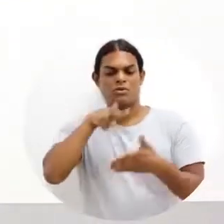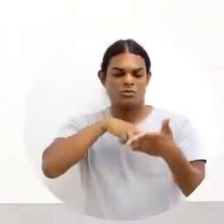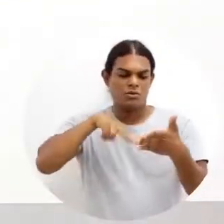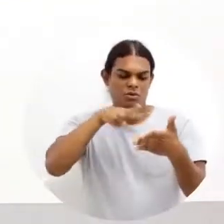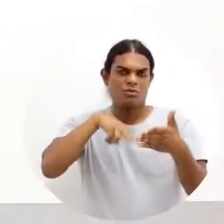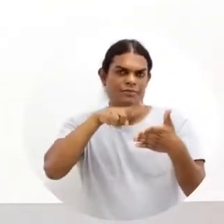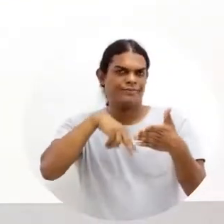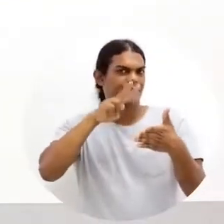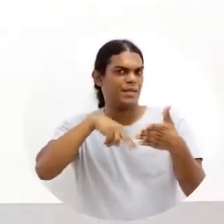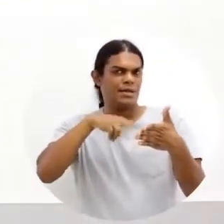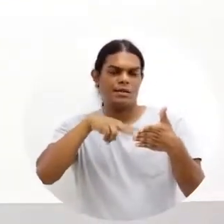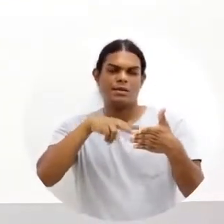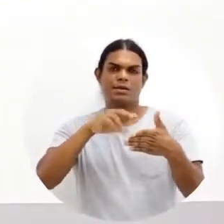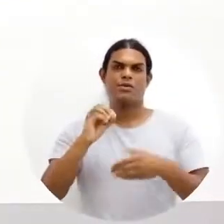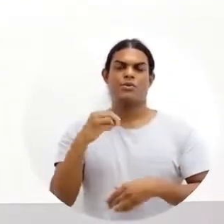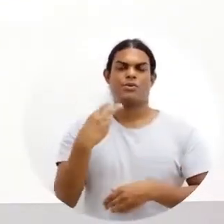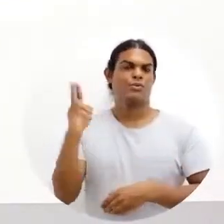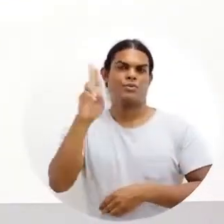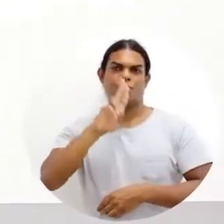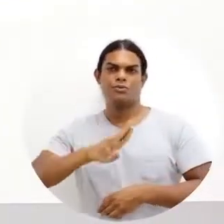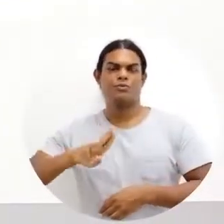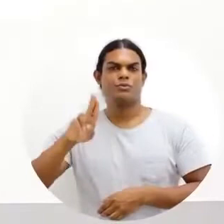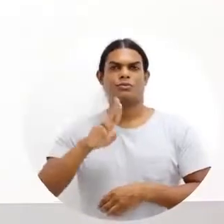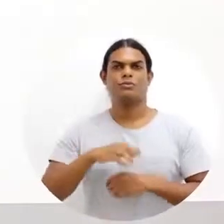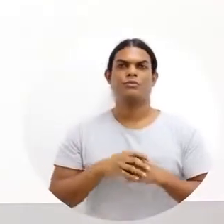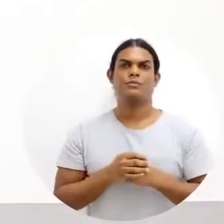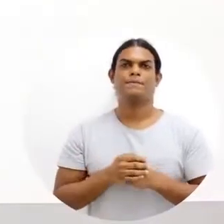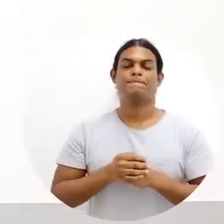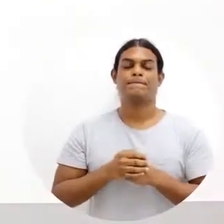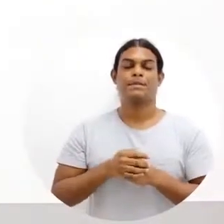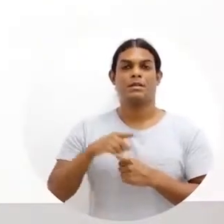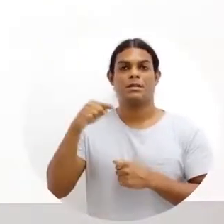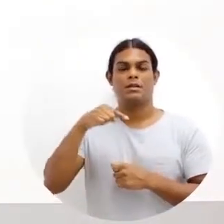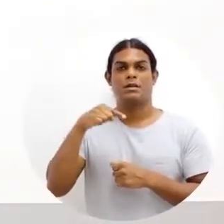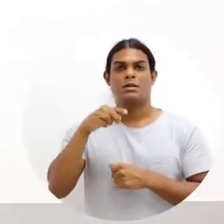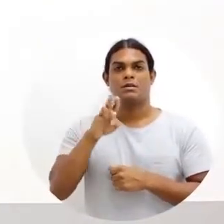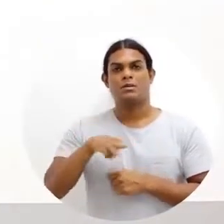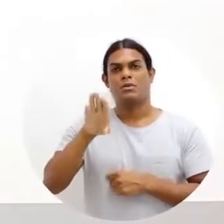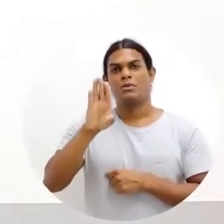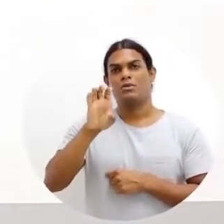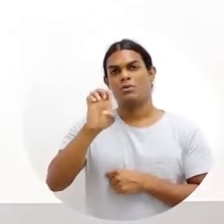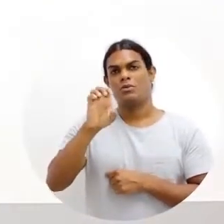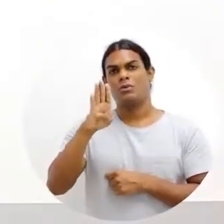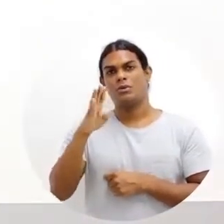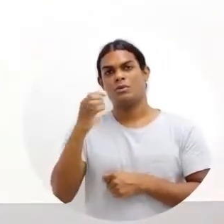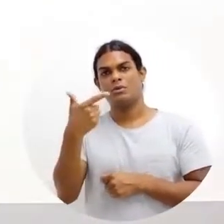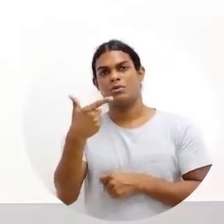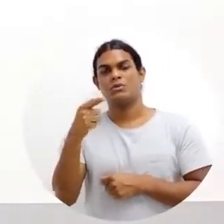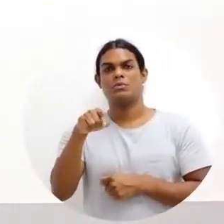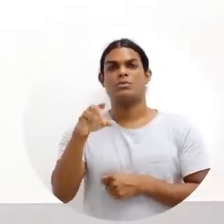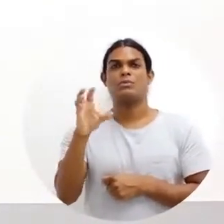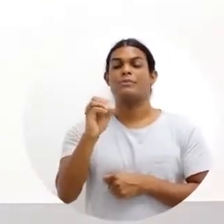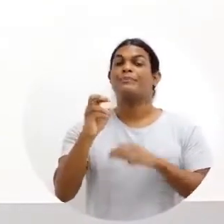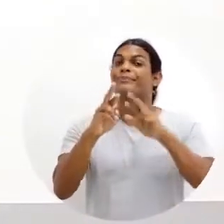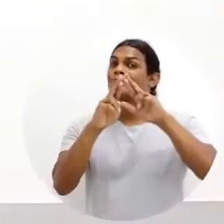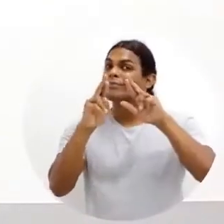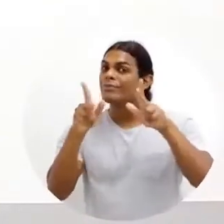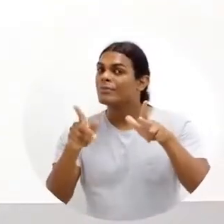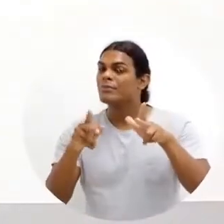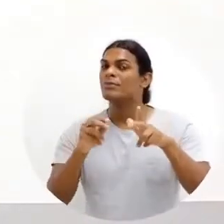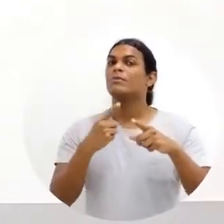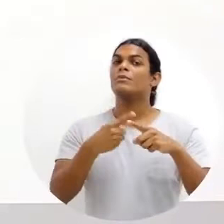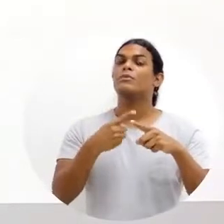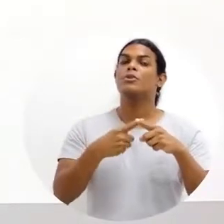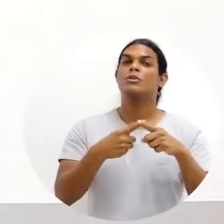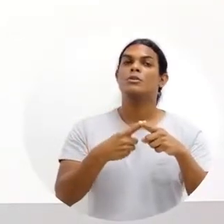passivo, que não tem nenhum tipo de interação. Na Web 2, como é mais comumente chamada, o usuário ele interage diretamente com o